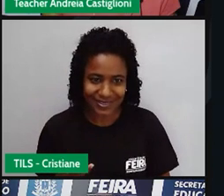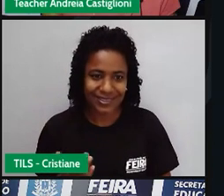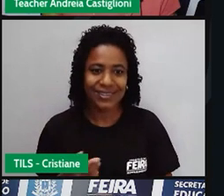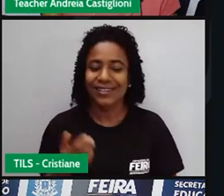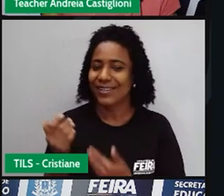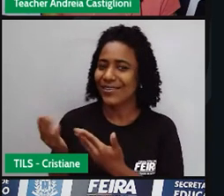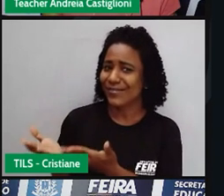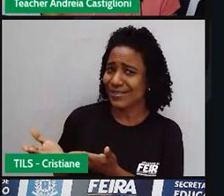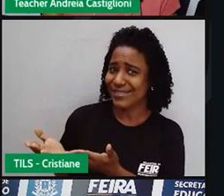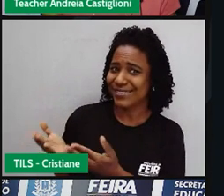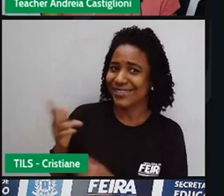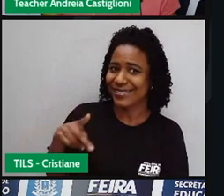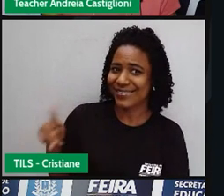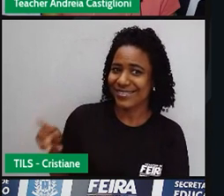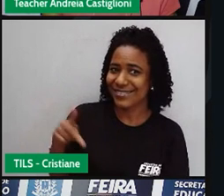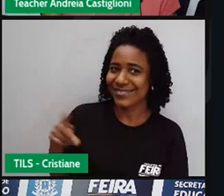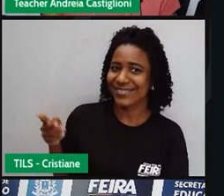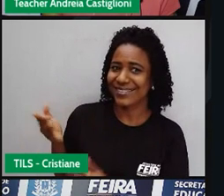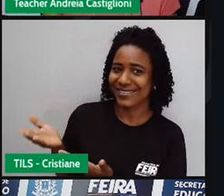Andreia